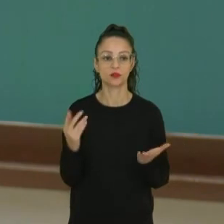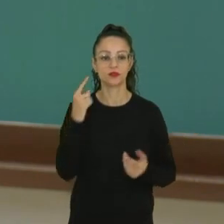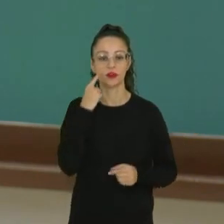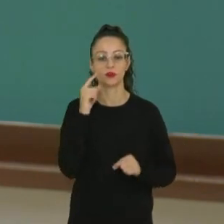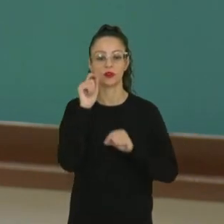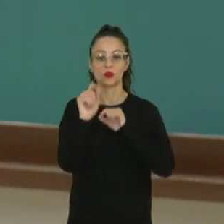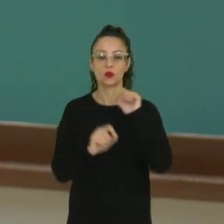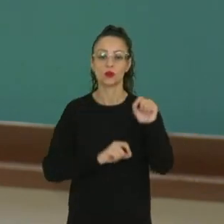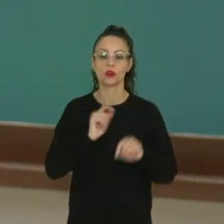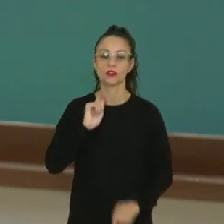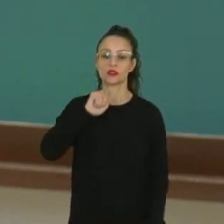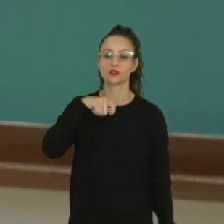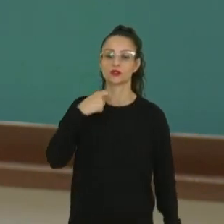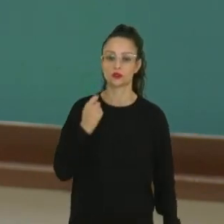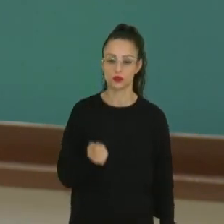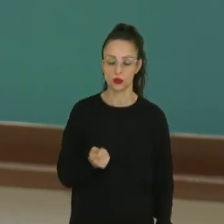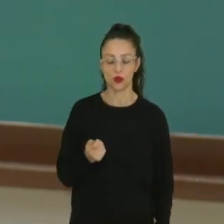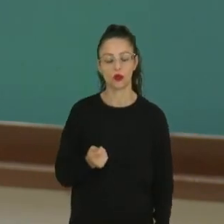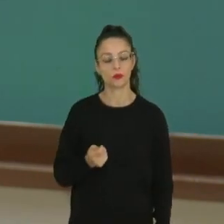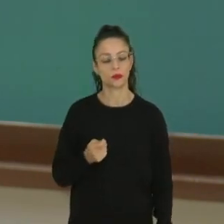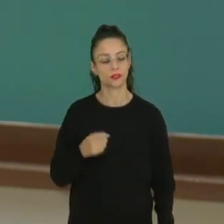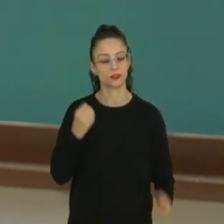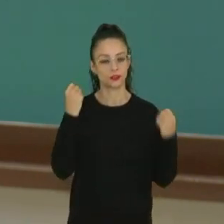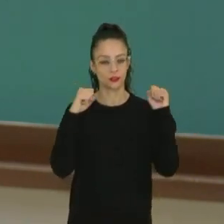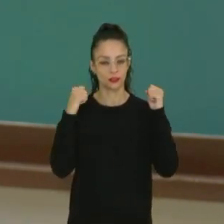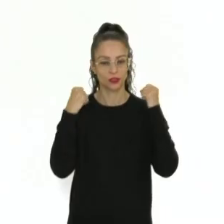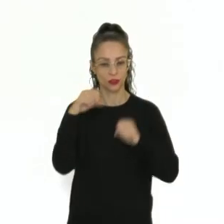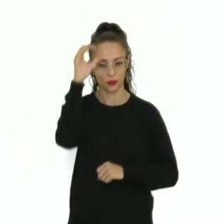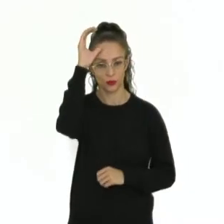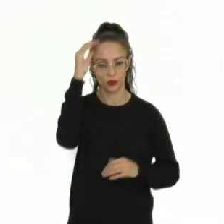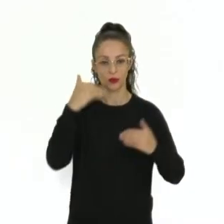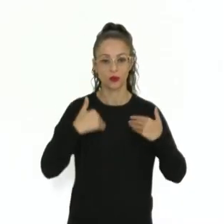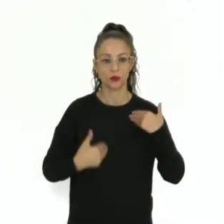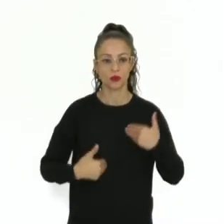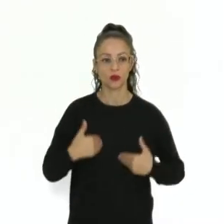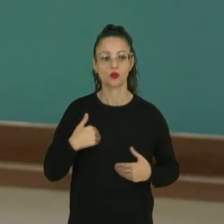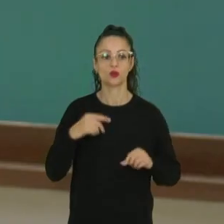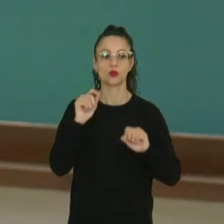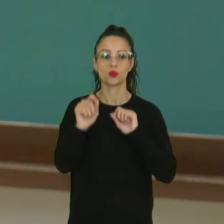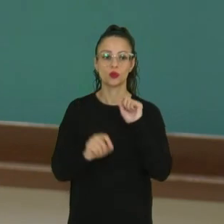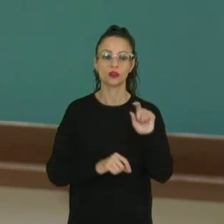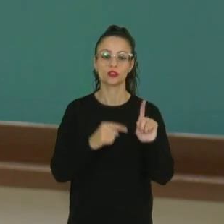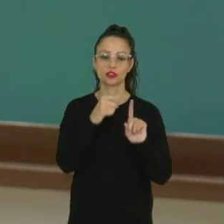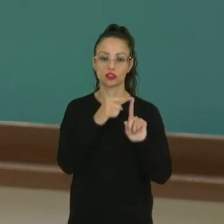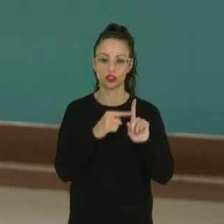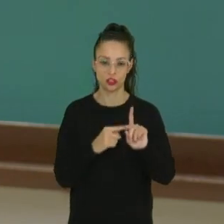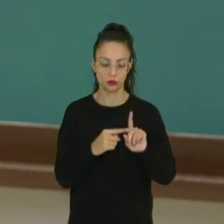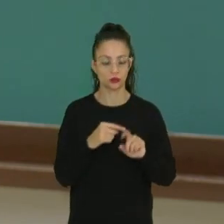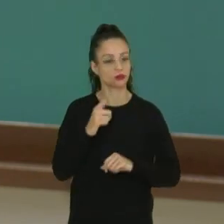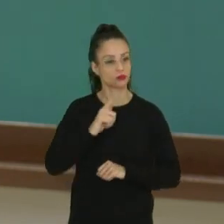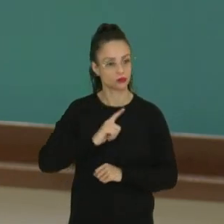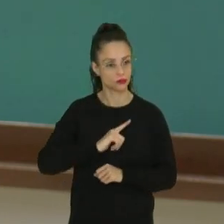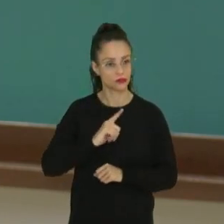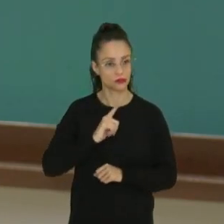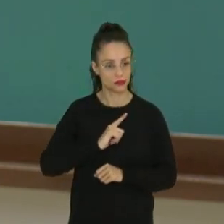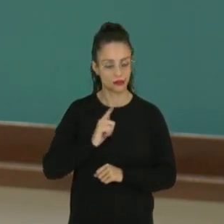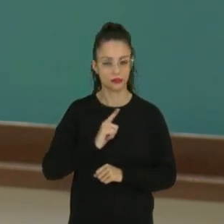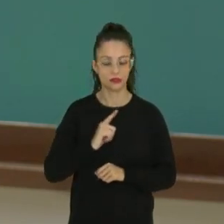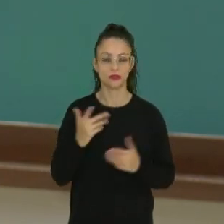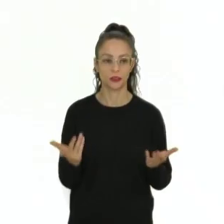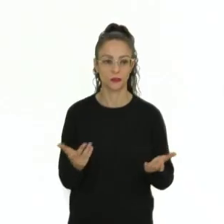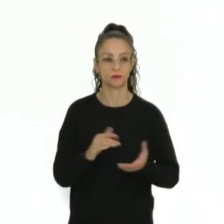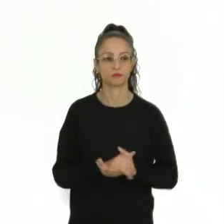pouquinho mais sobre a ginástica de conscientização corporal. Vamos ver quais são os tipos de ginástica que existe